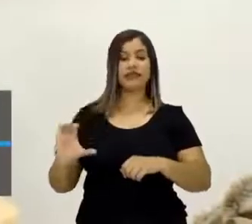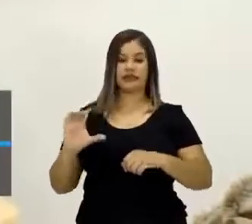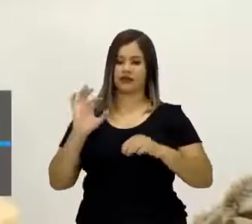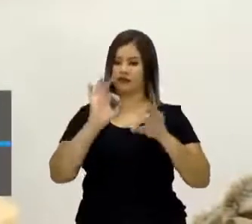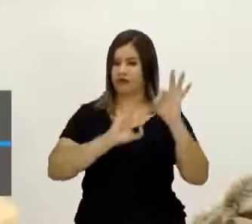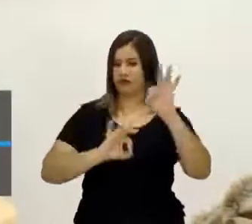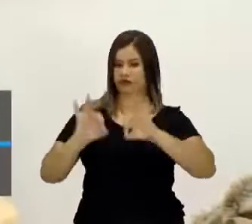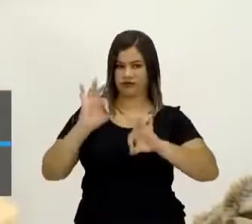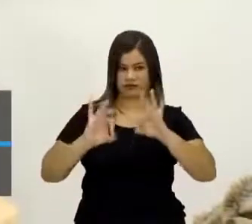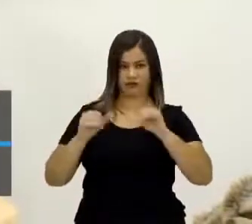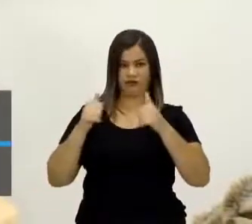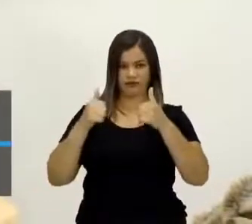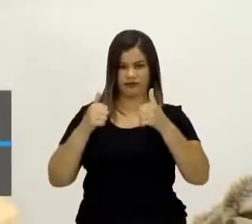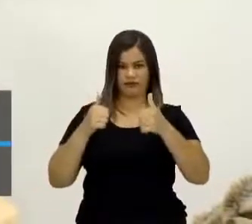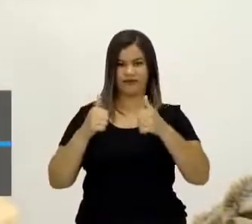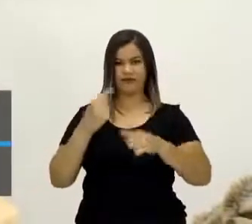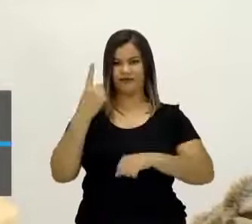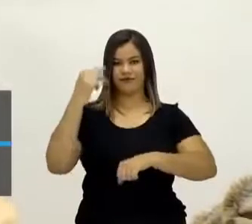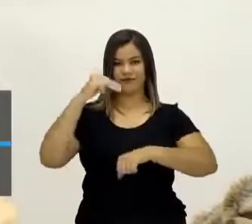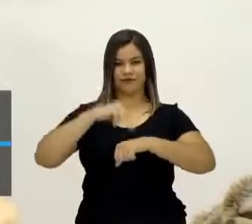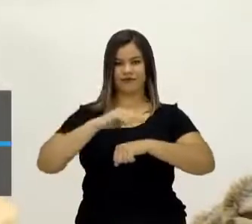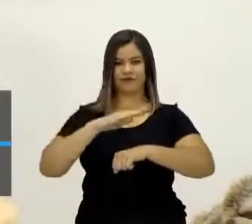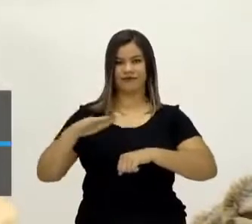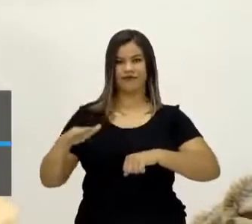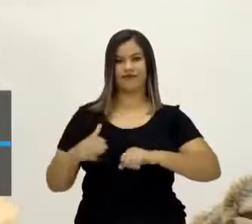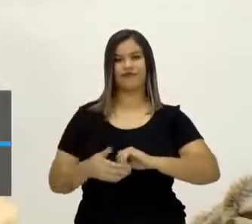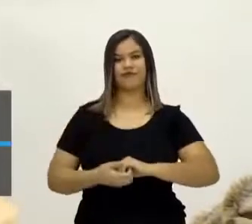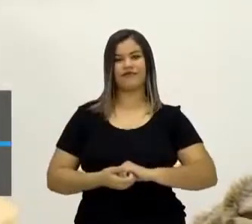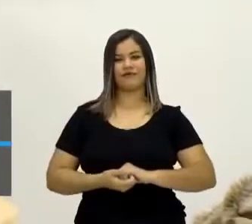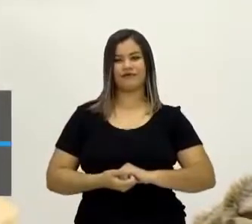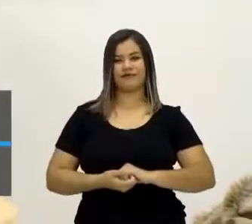nessa ordem para mim por enquanto, ok? 1 minuto e meio para vocês. Vamos lá.